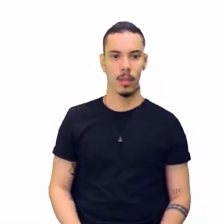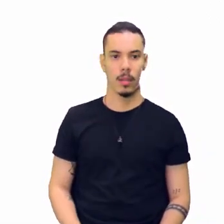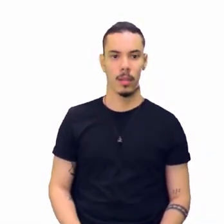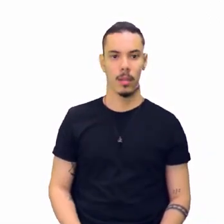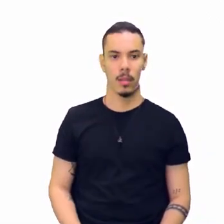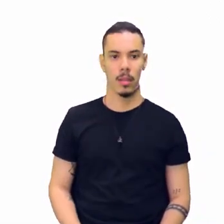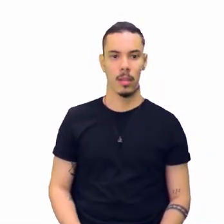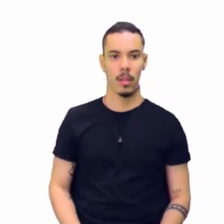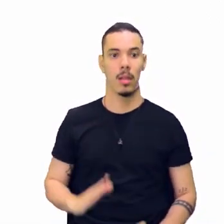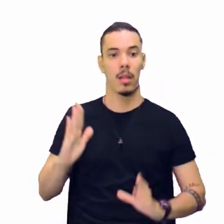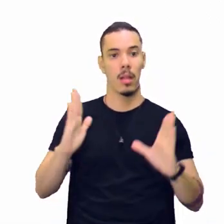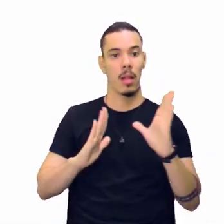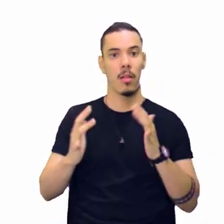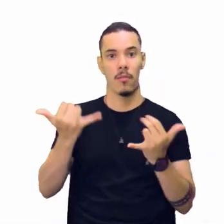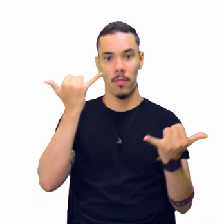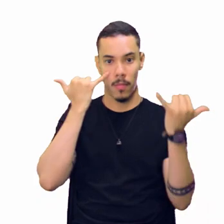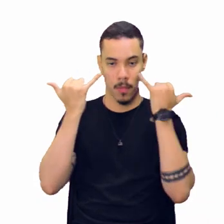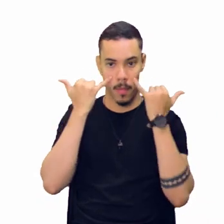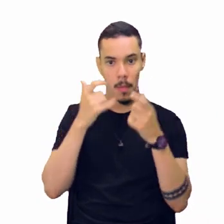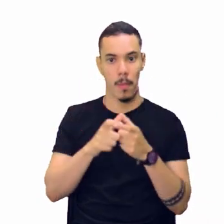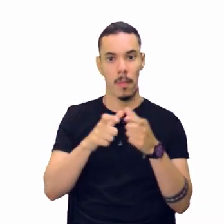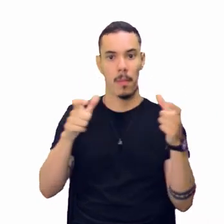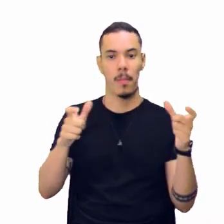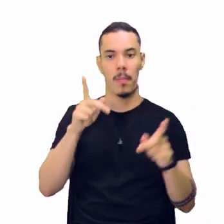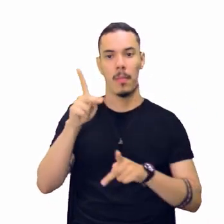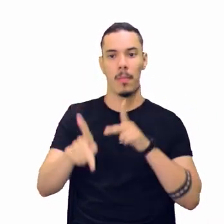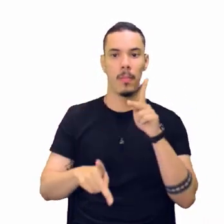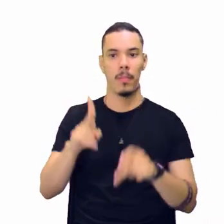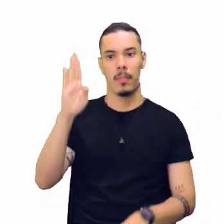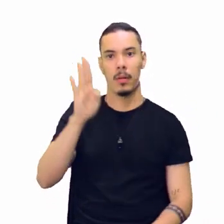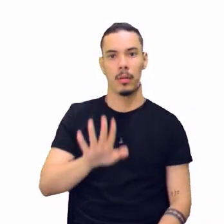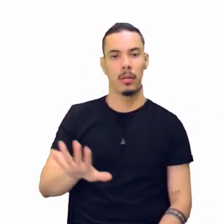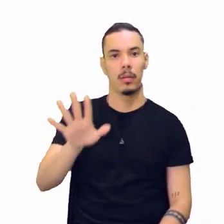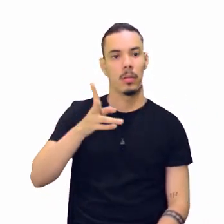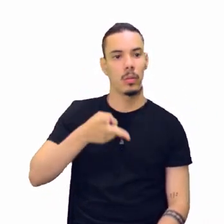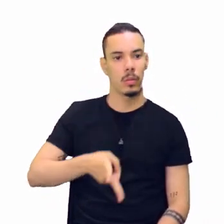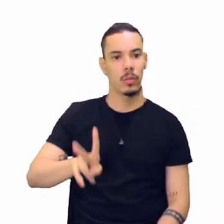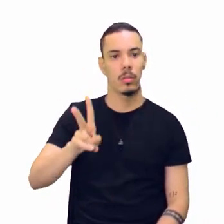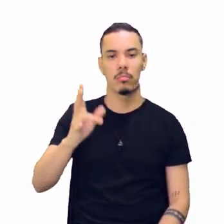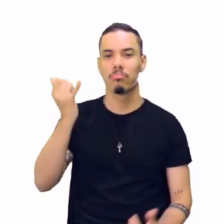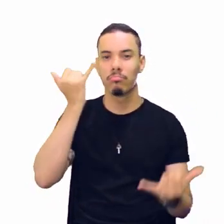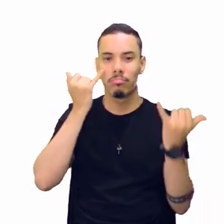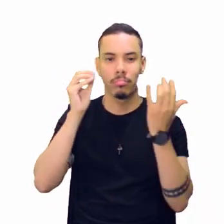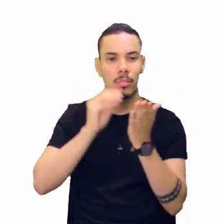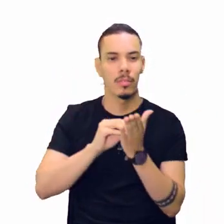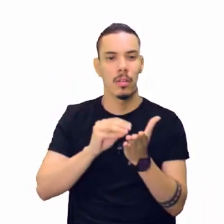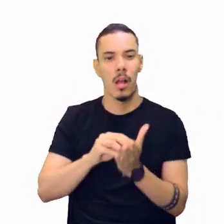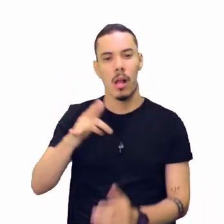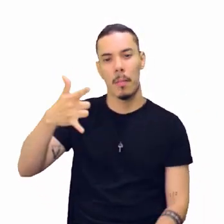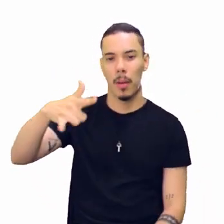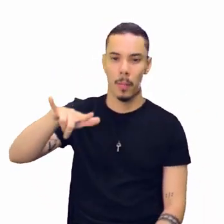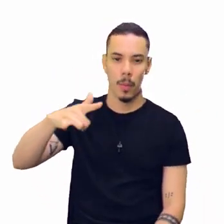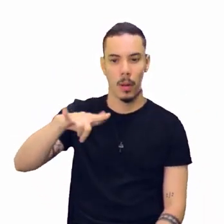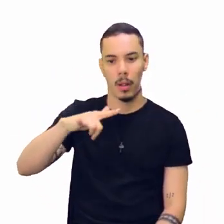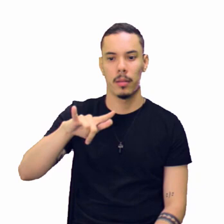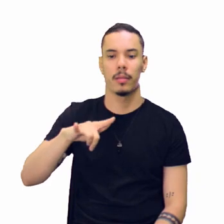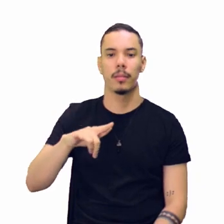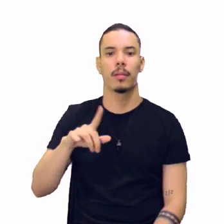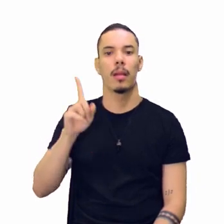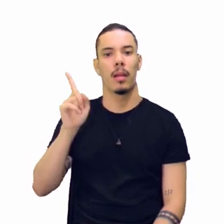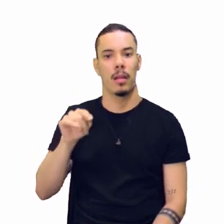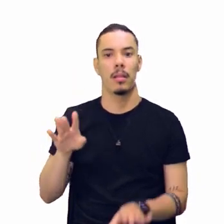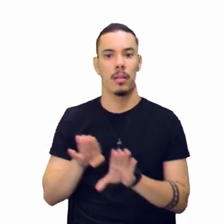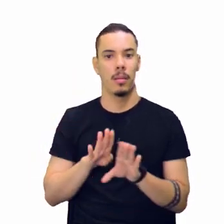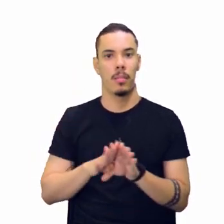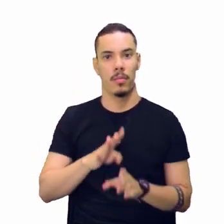Na era da informação, a maioria da população brasileira continua desinformada e manipulada. É até